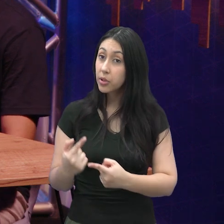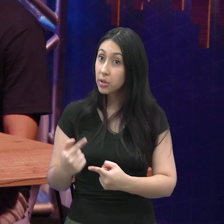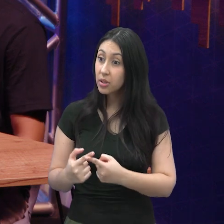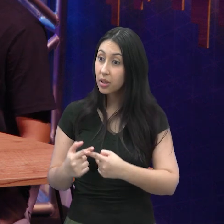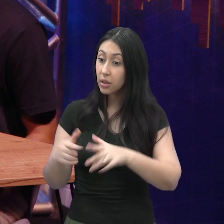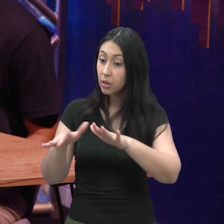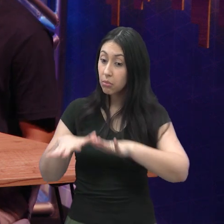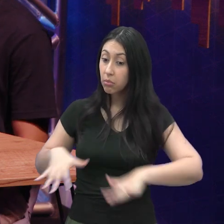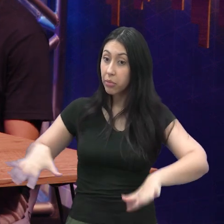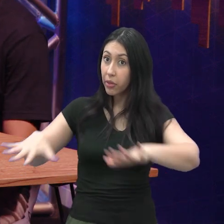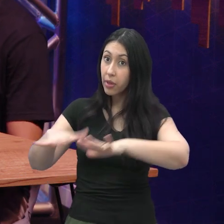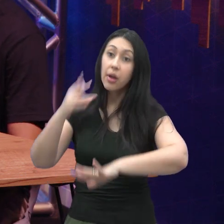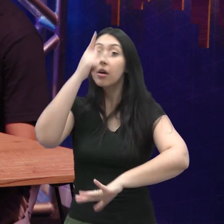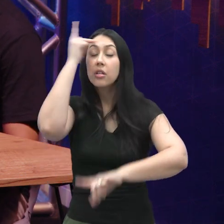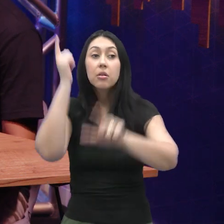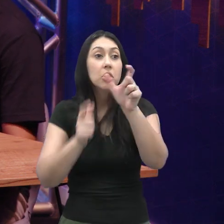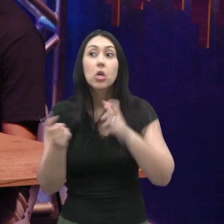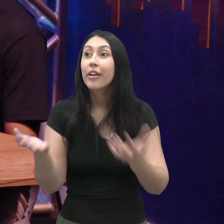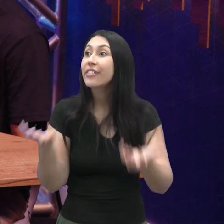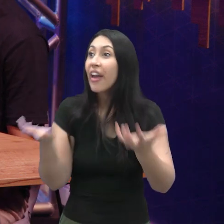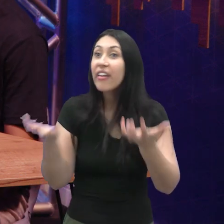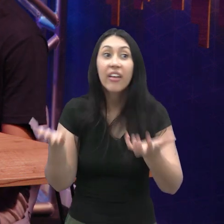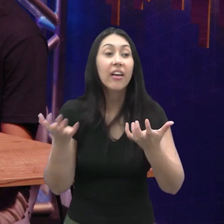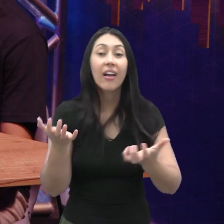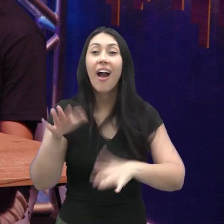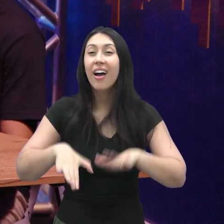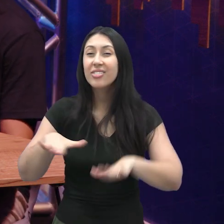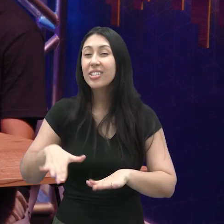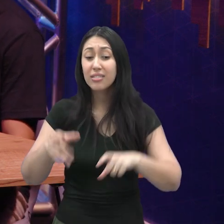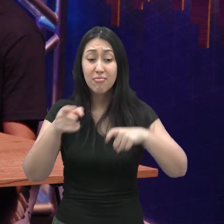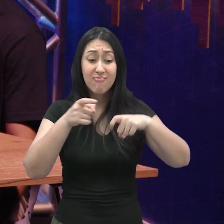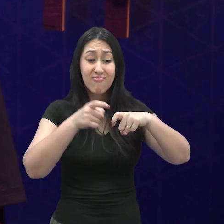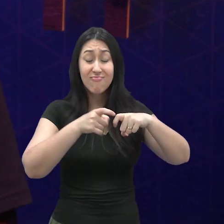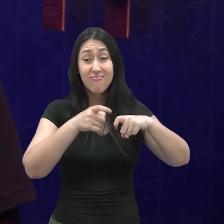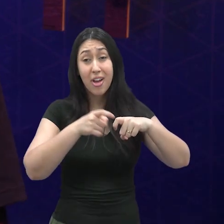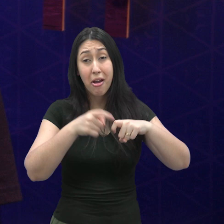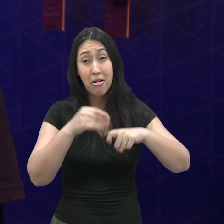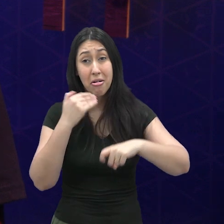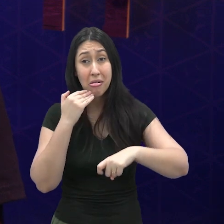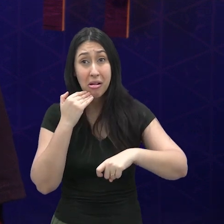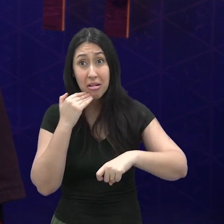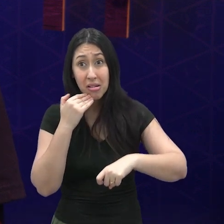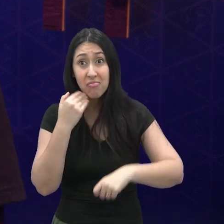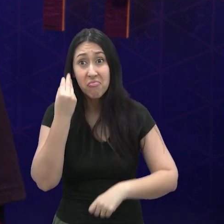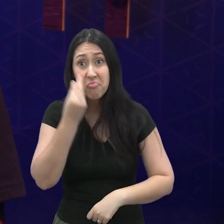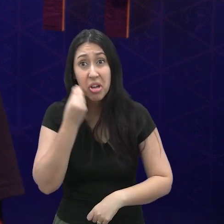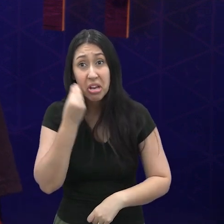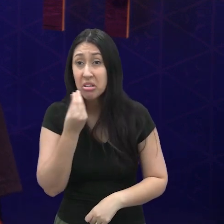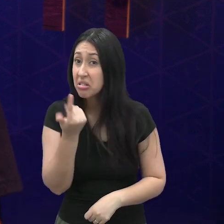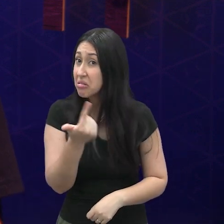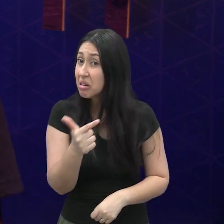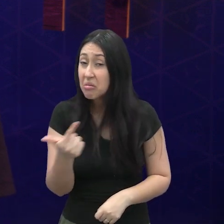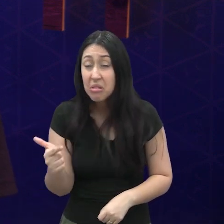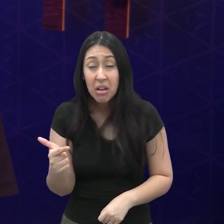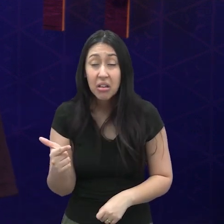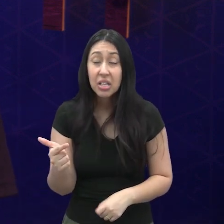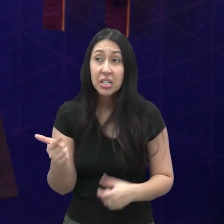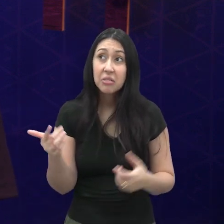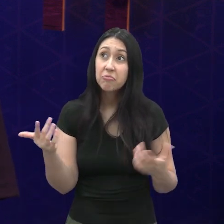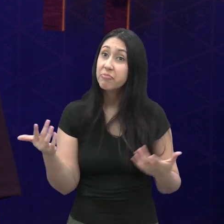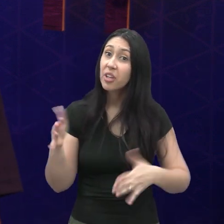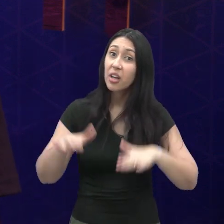porque é um mercado, as pessoas querem isso a qualquer custo e muitas vezes caem na mão de médicos que não têm experiência